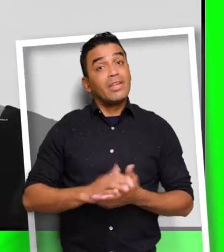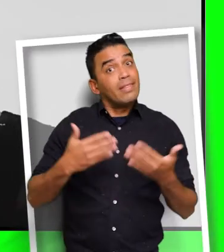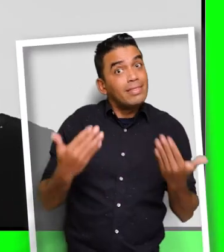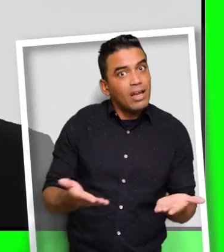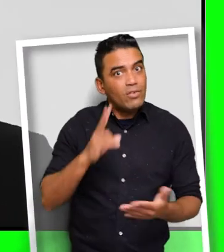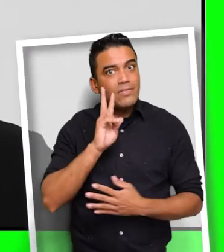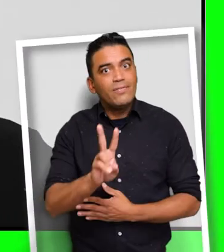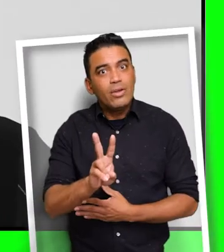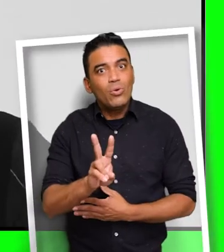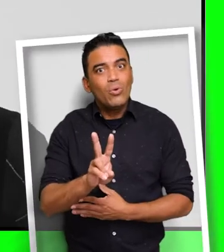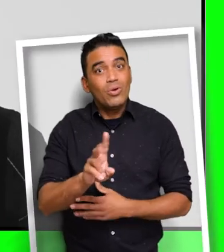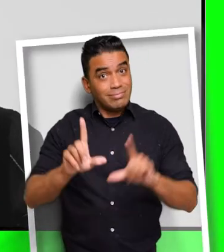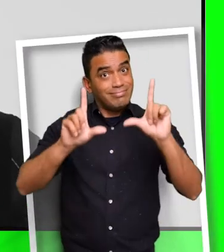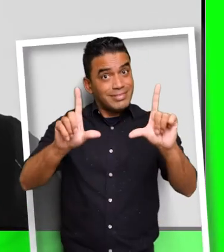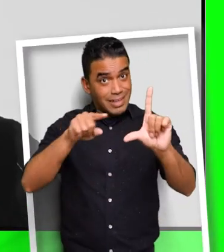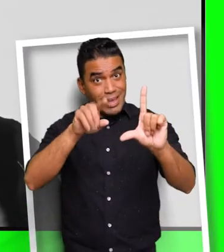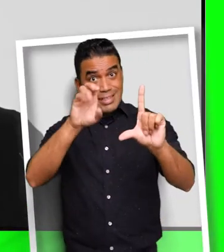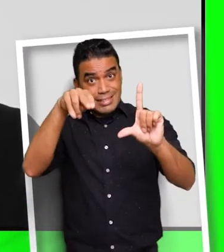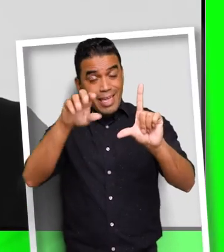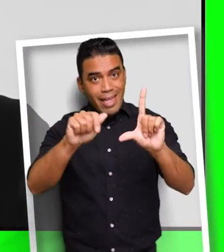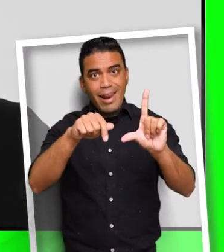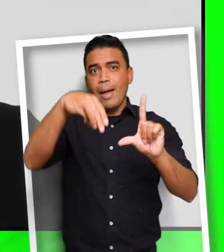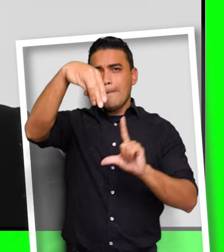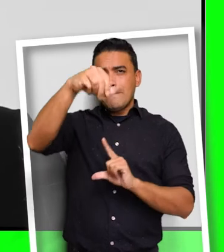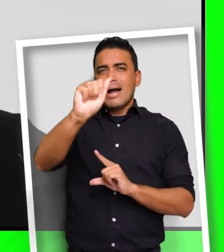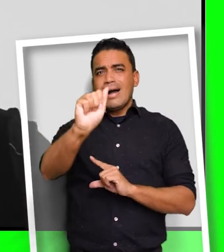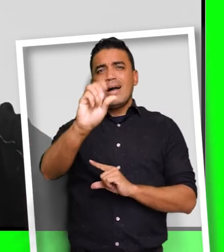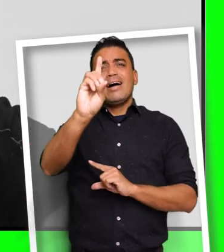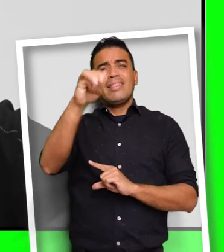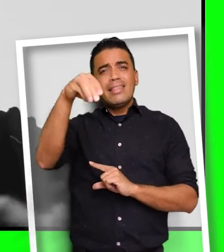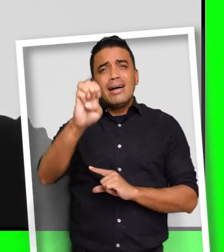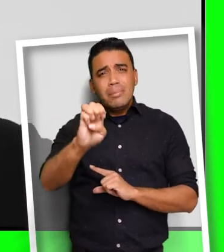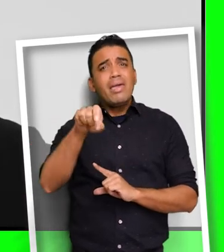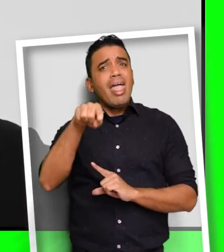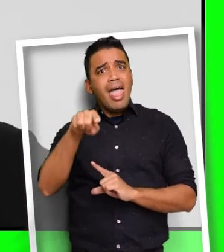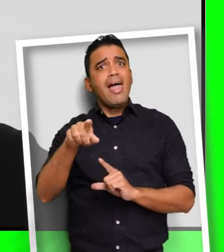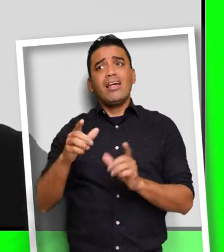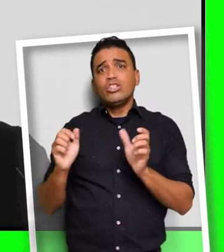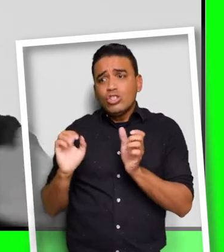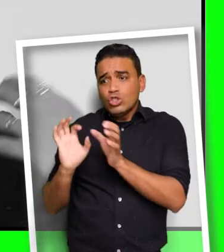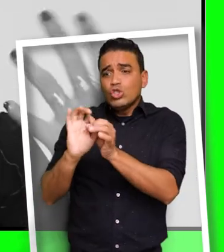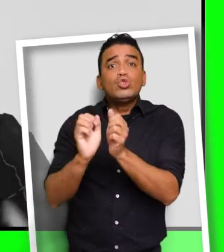Então vocês puderam ver que Madame Satã está ali no meio de outros malandros,